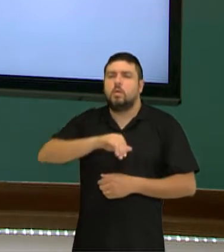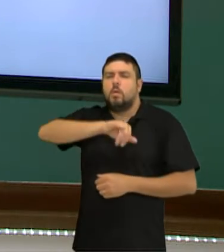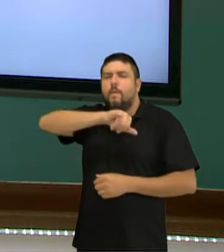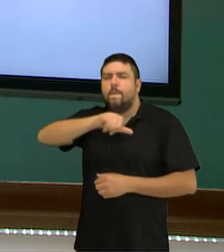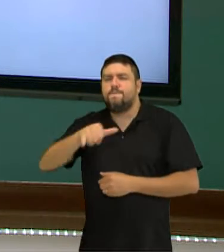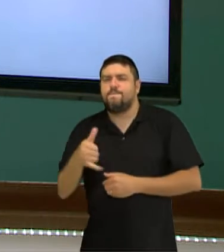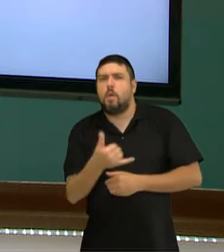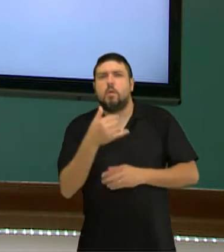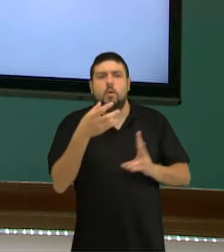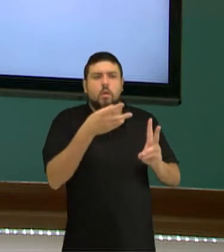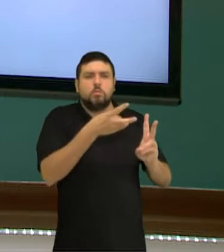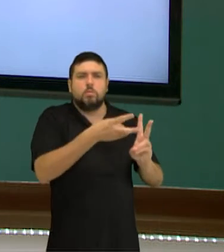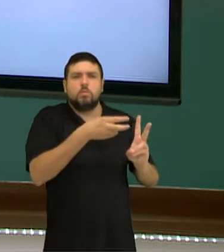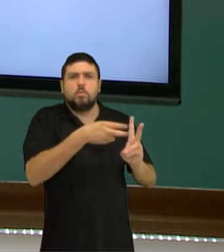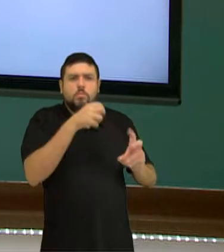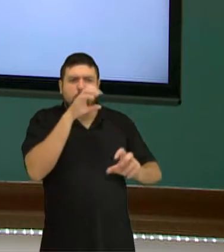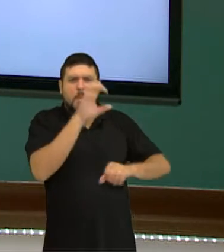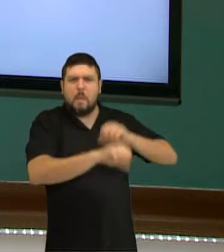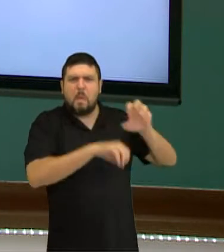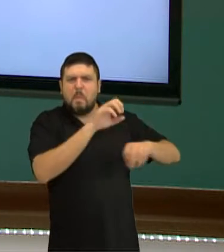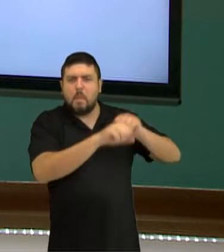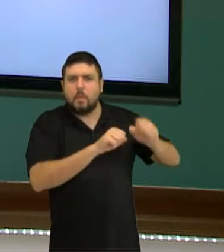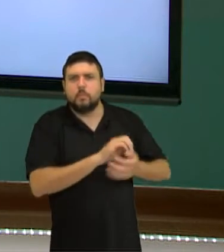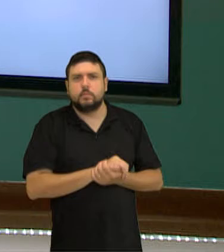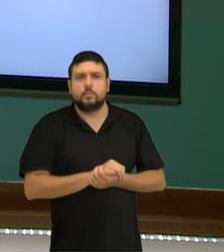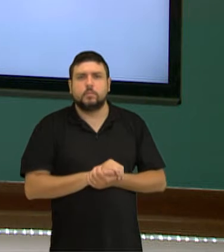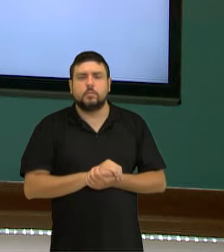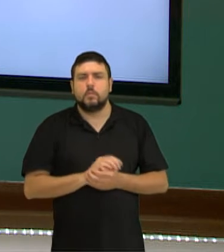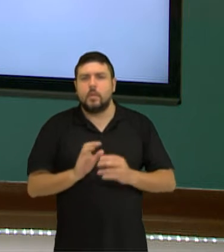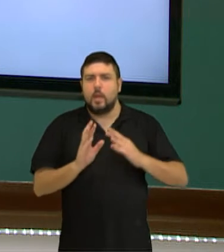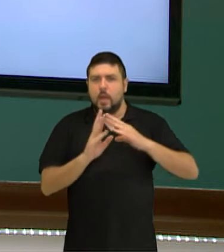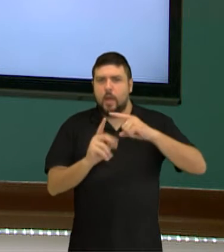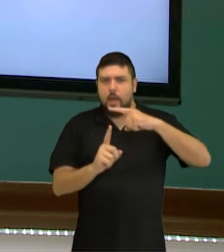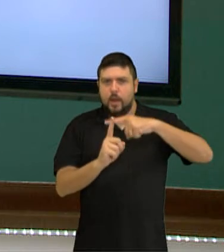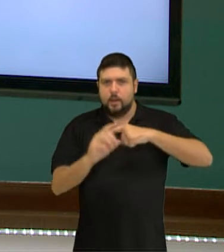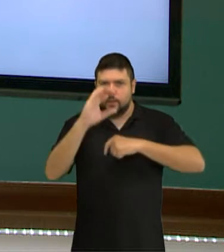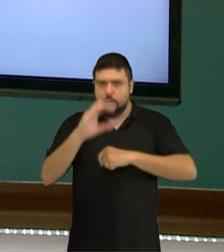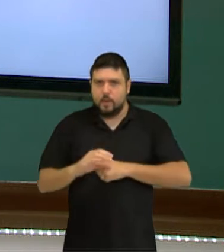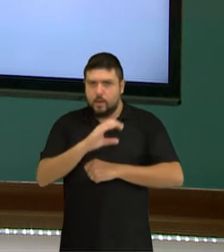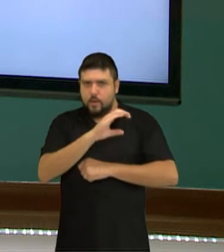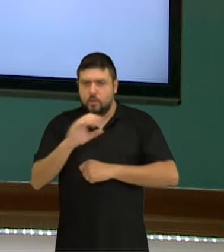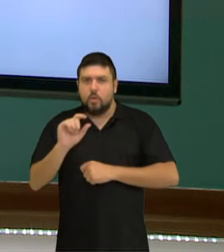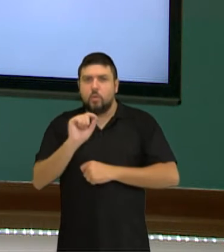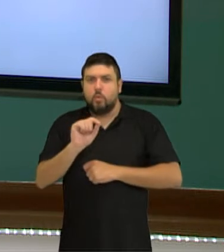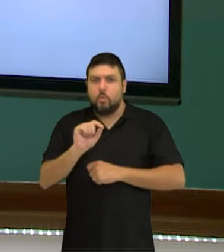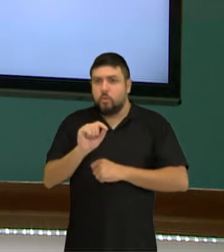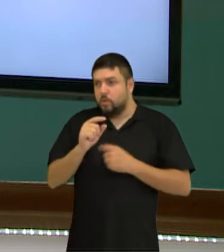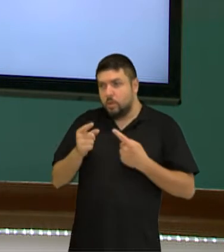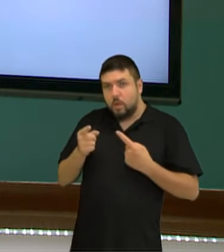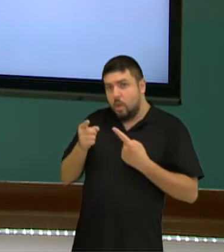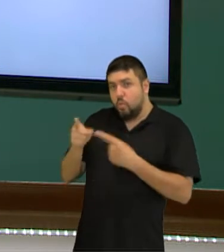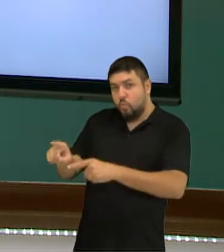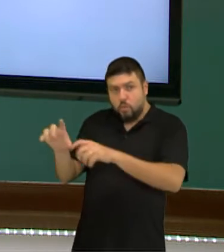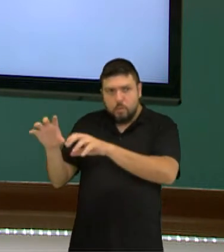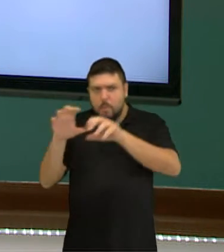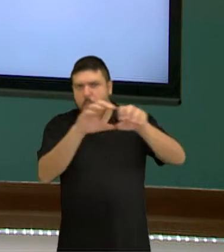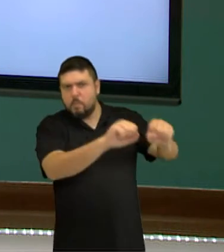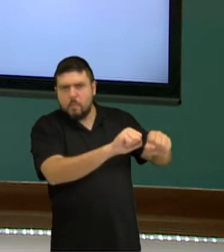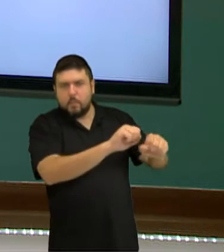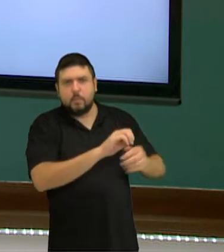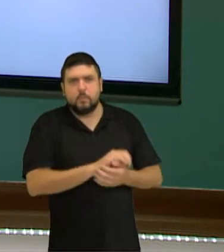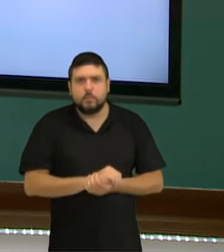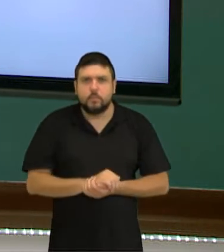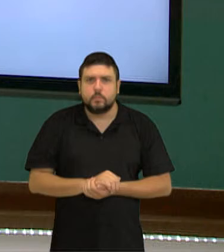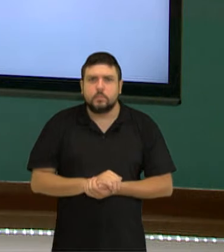nas lavouras. Lembrando que os jesuítas, a Igreja Católica, era contrário à escravização desses indígenas. Sem excedente comercial